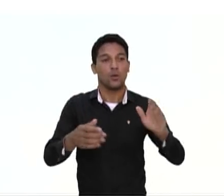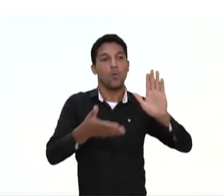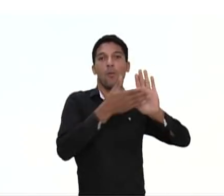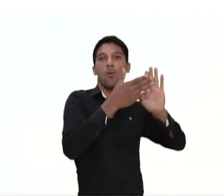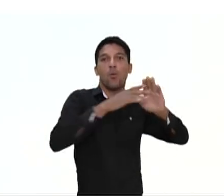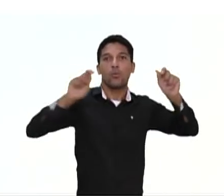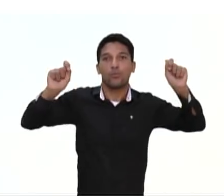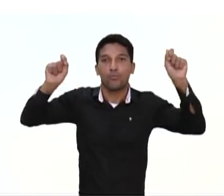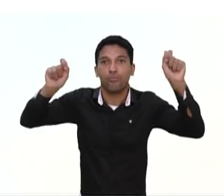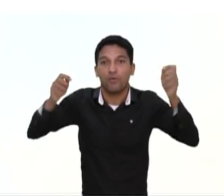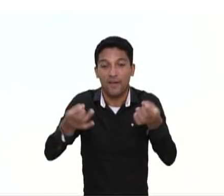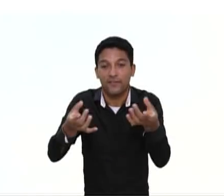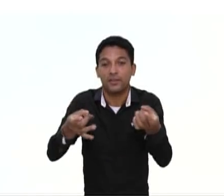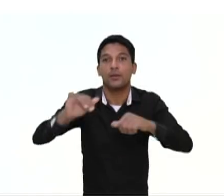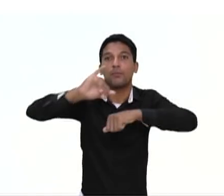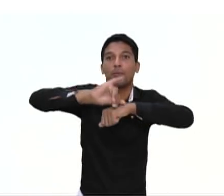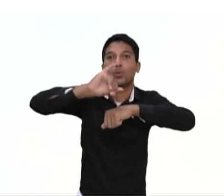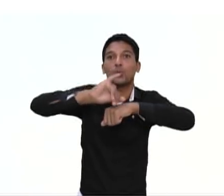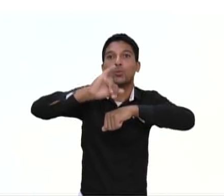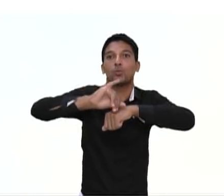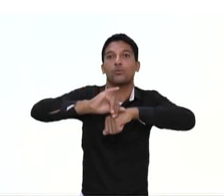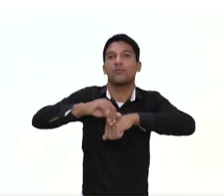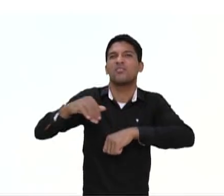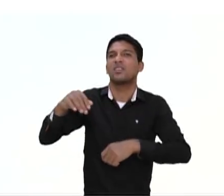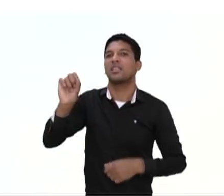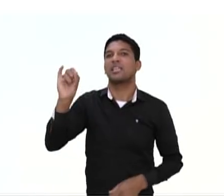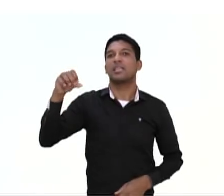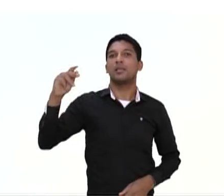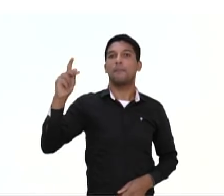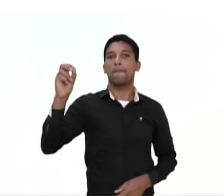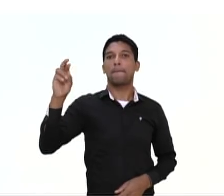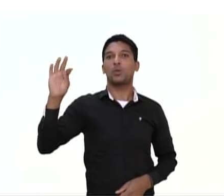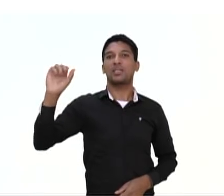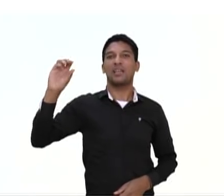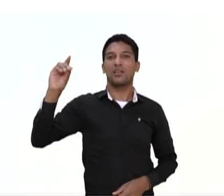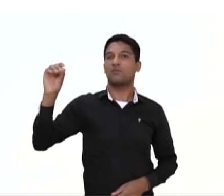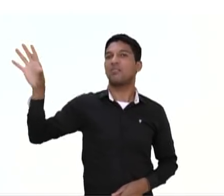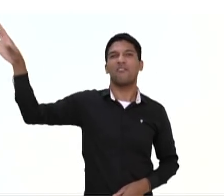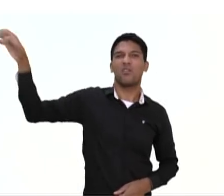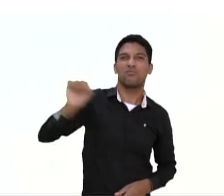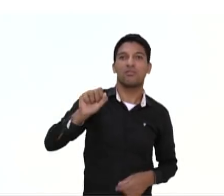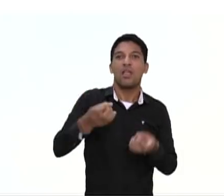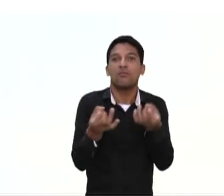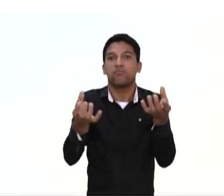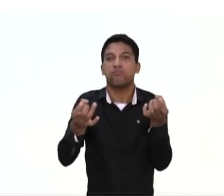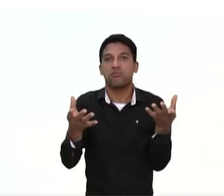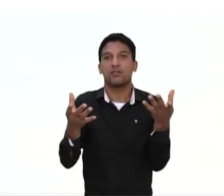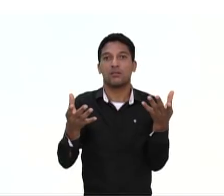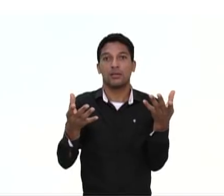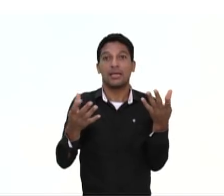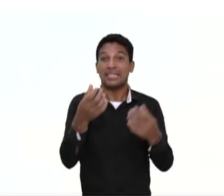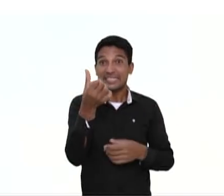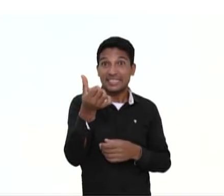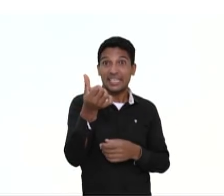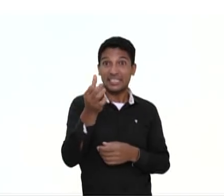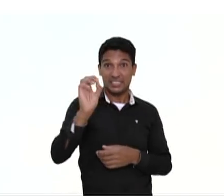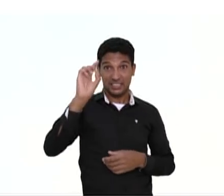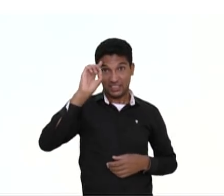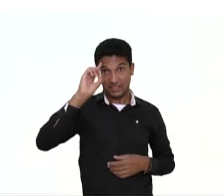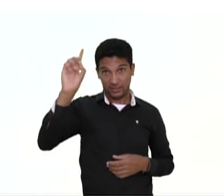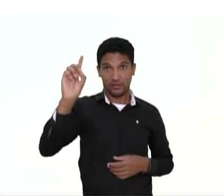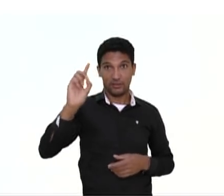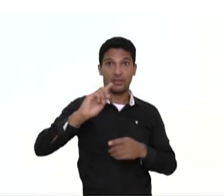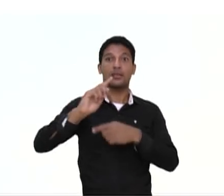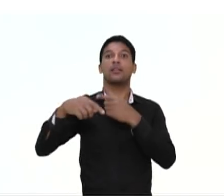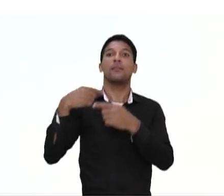importados suponha que seis dias após o término da campanha as vendas diárias tivessem